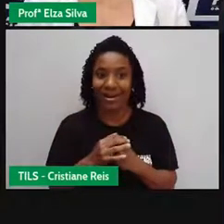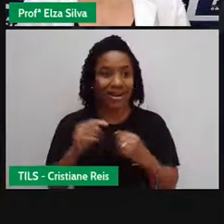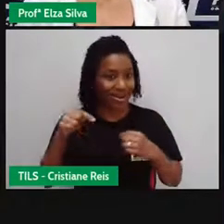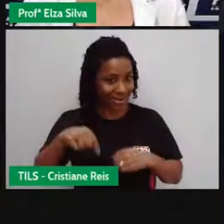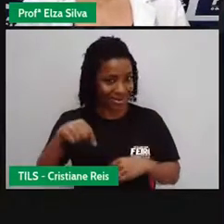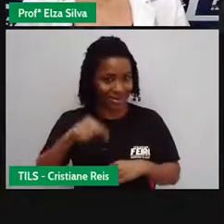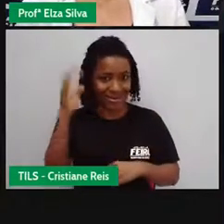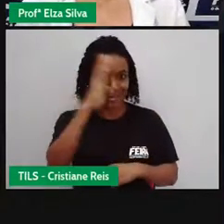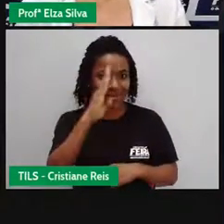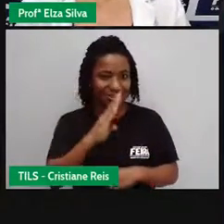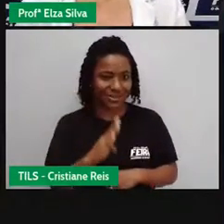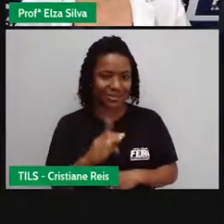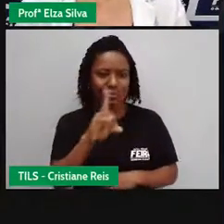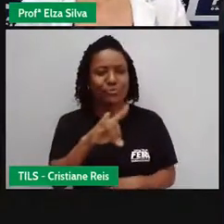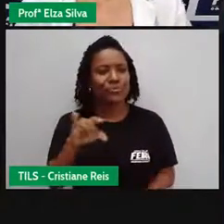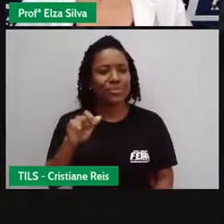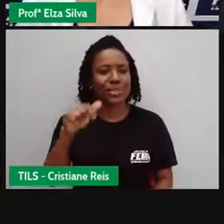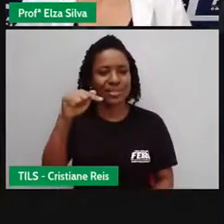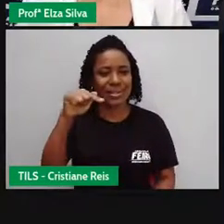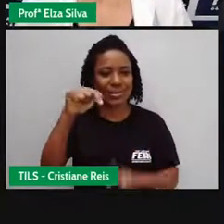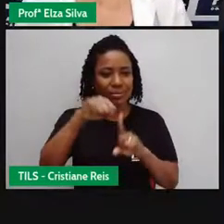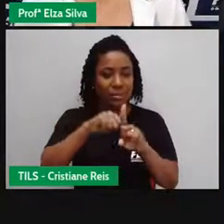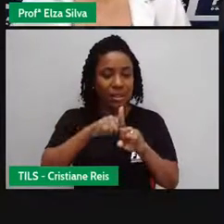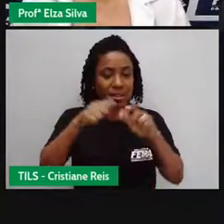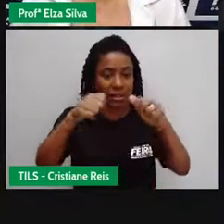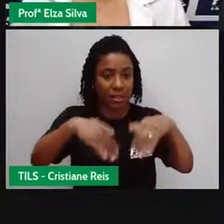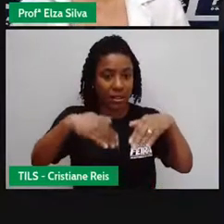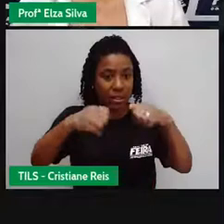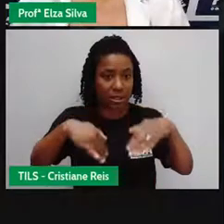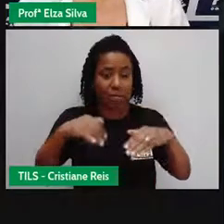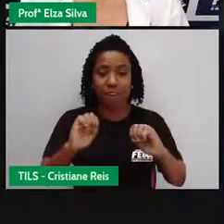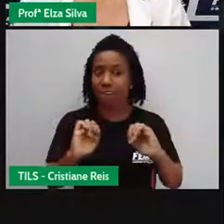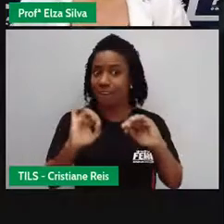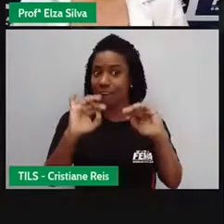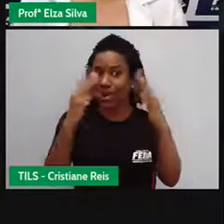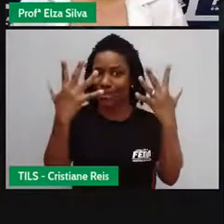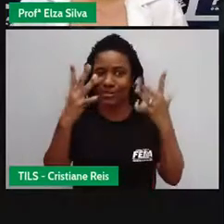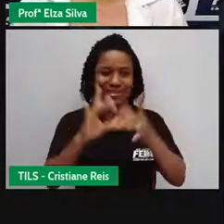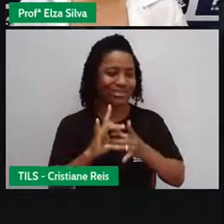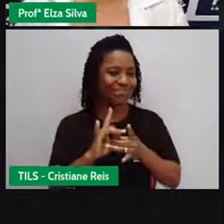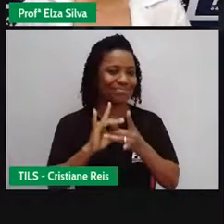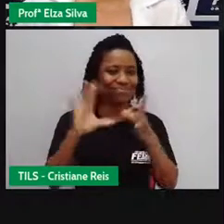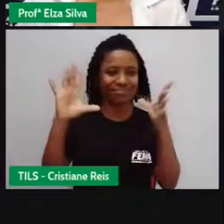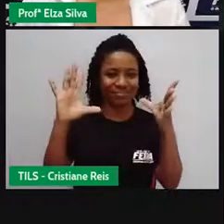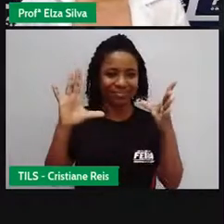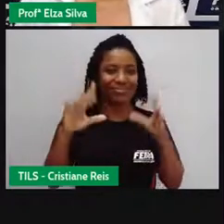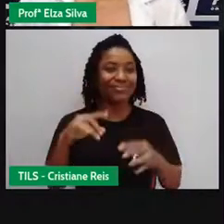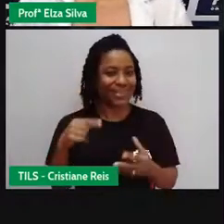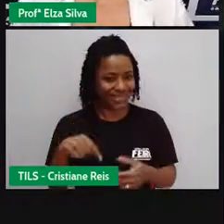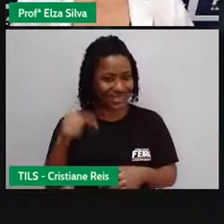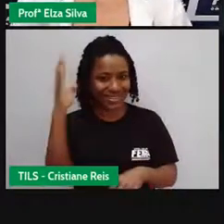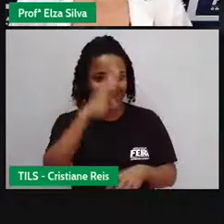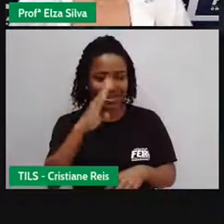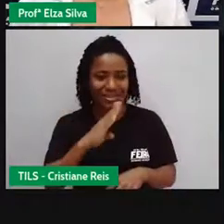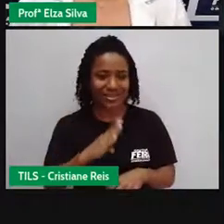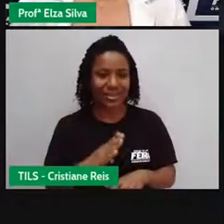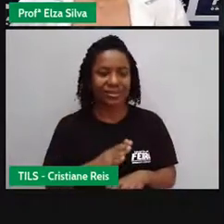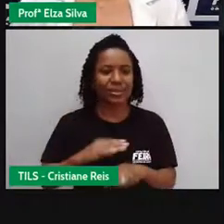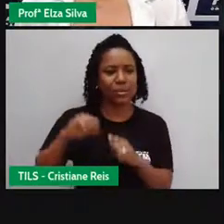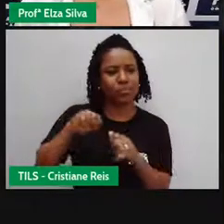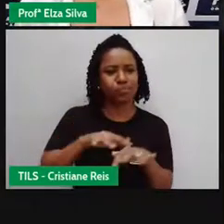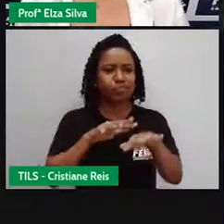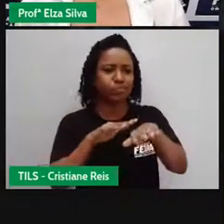7 de setembro. E, de um modo geral, nós temos desfiles que acontecem nas